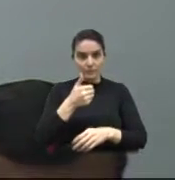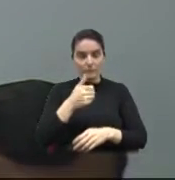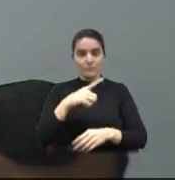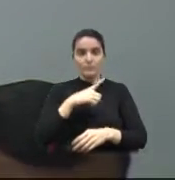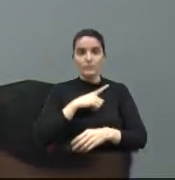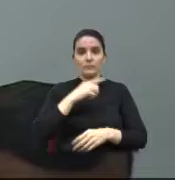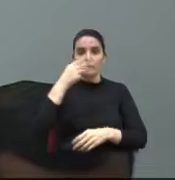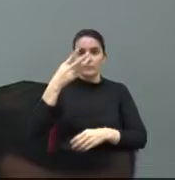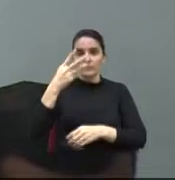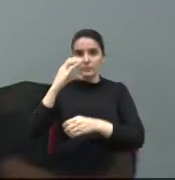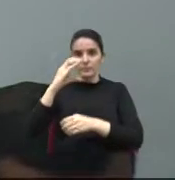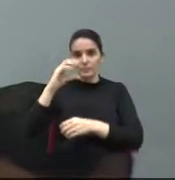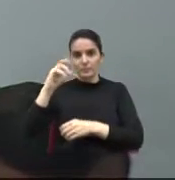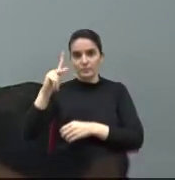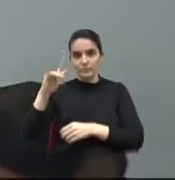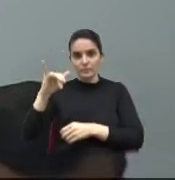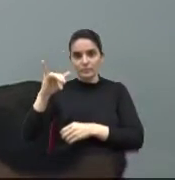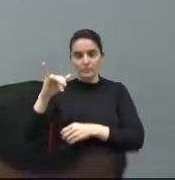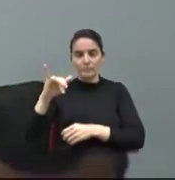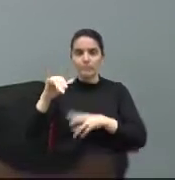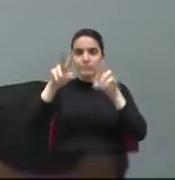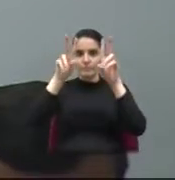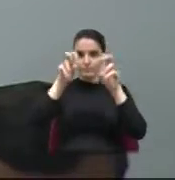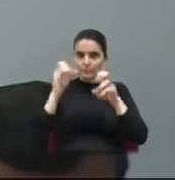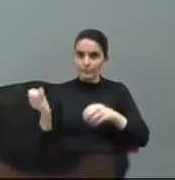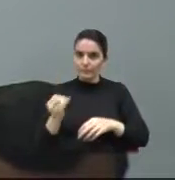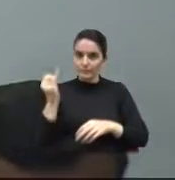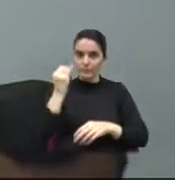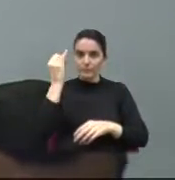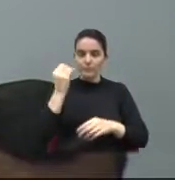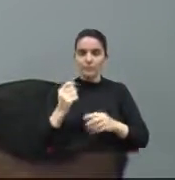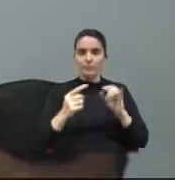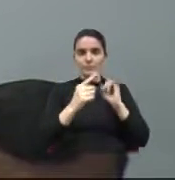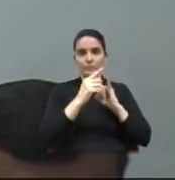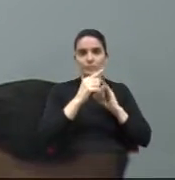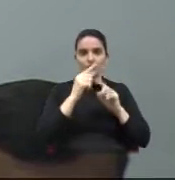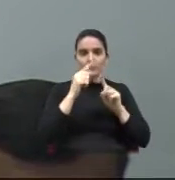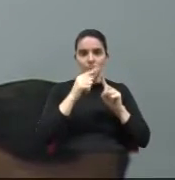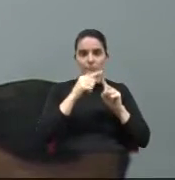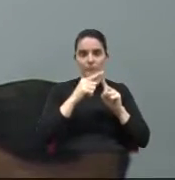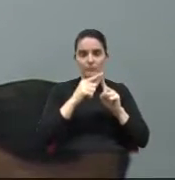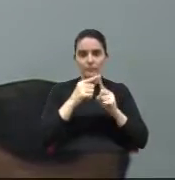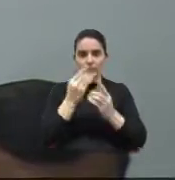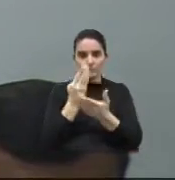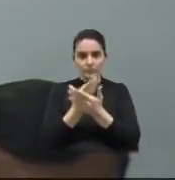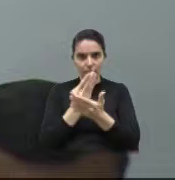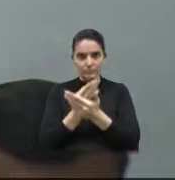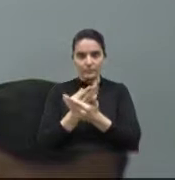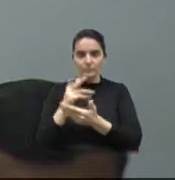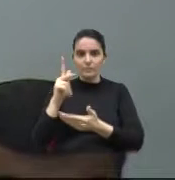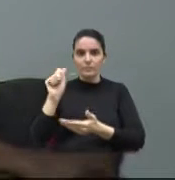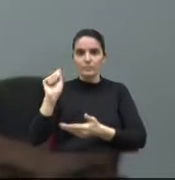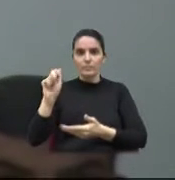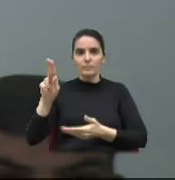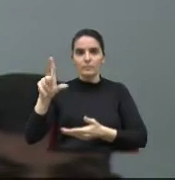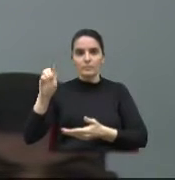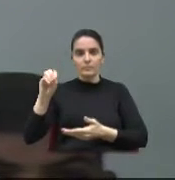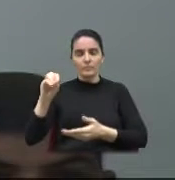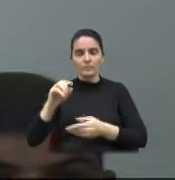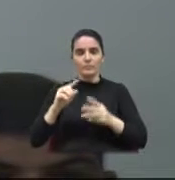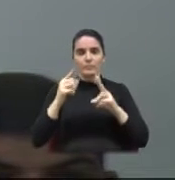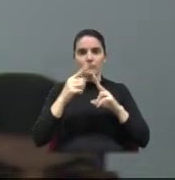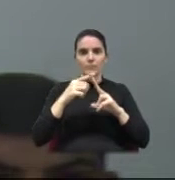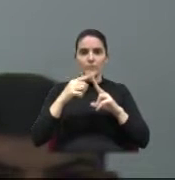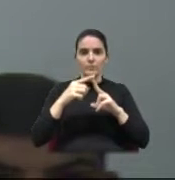3 CPIs sobre o mesmo assunto. Uma CPI tratava da Bolsa de Estudo do Paulo de Andréa, outra CPI tratava